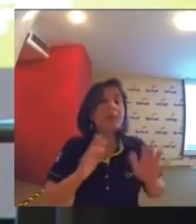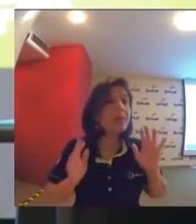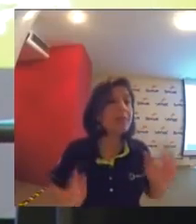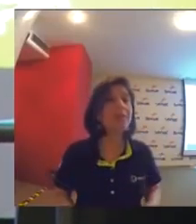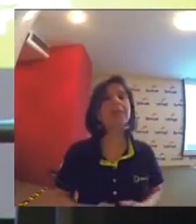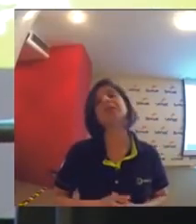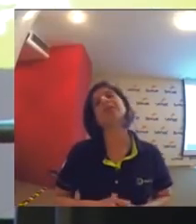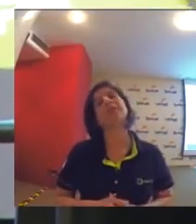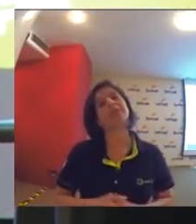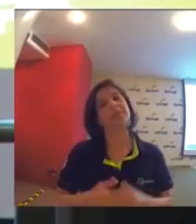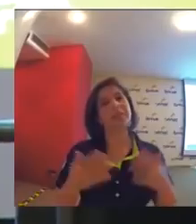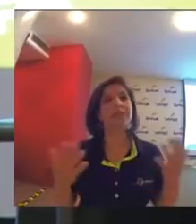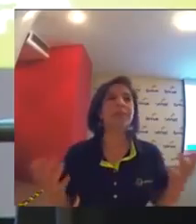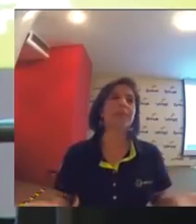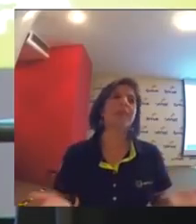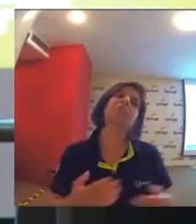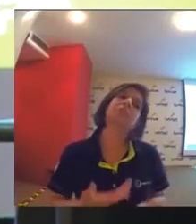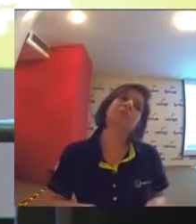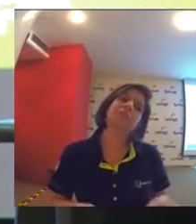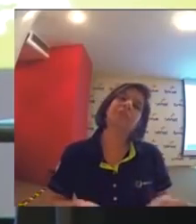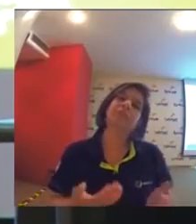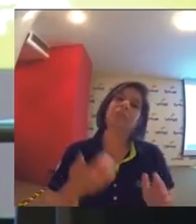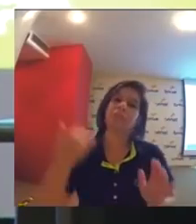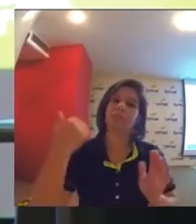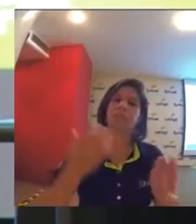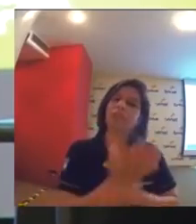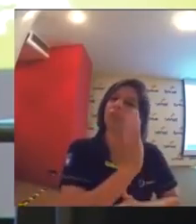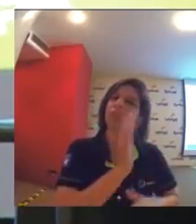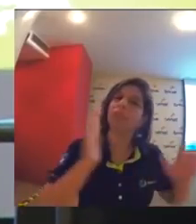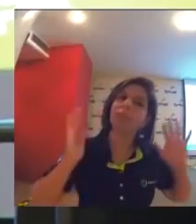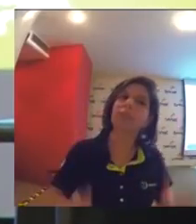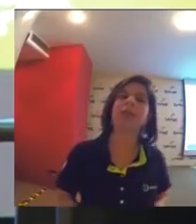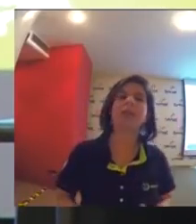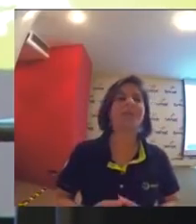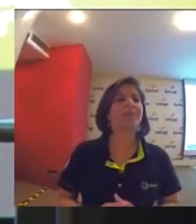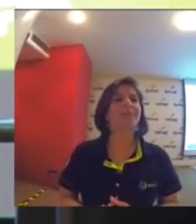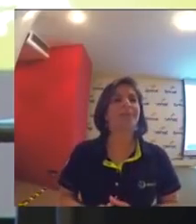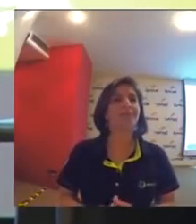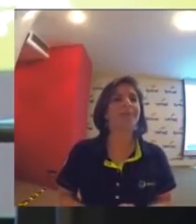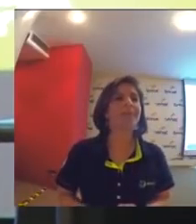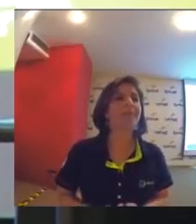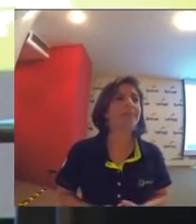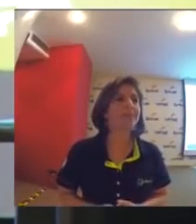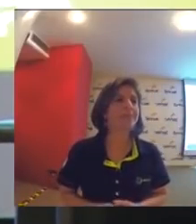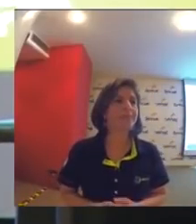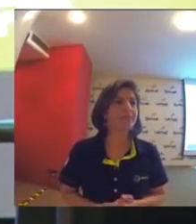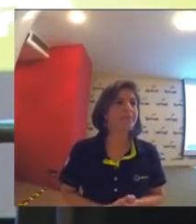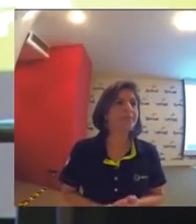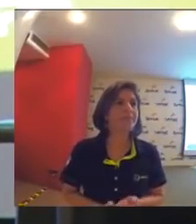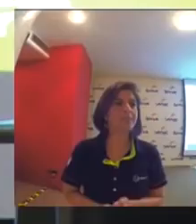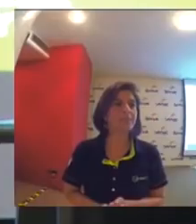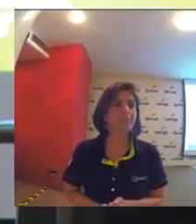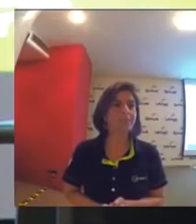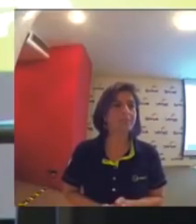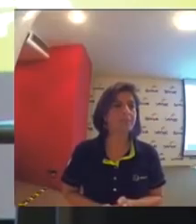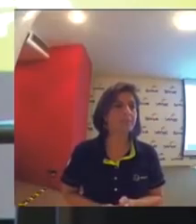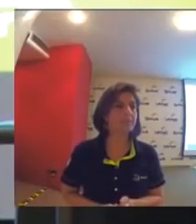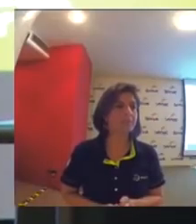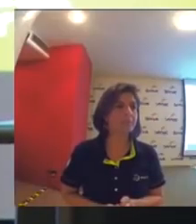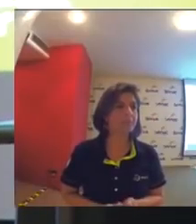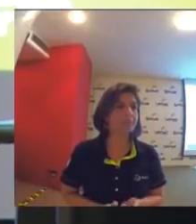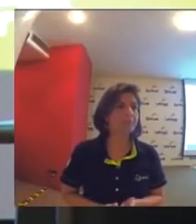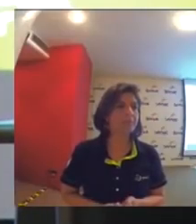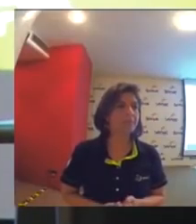contornar. É brasileiro. E não é só este. É Maria Peregrina de São José do Rio Preto. É a Igécio